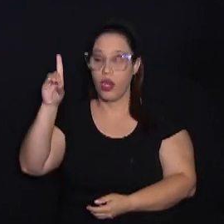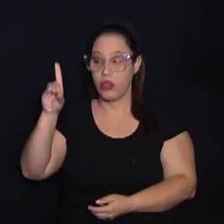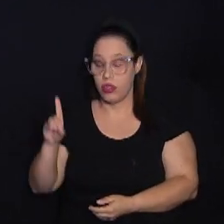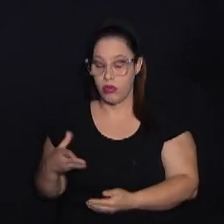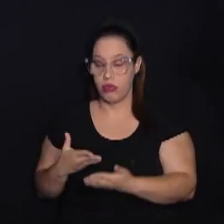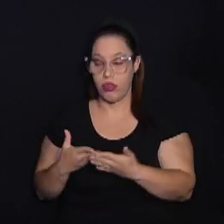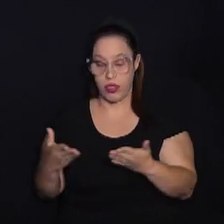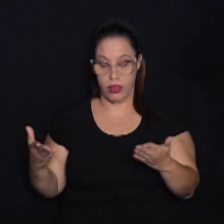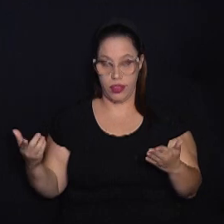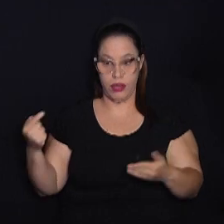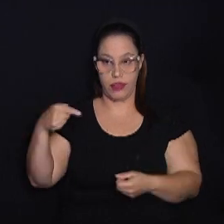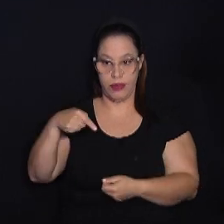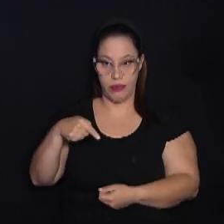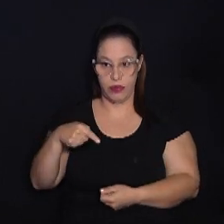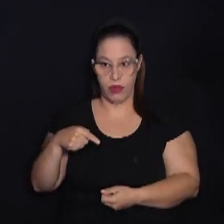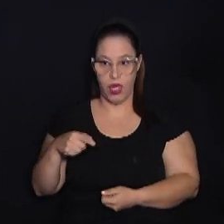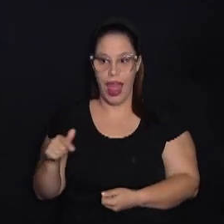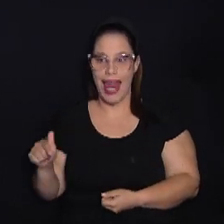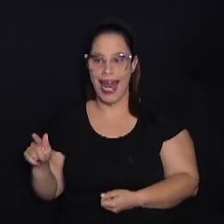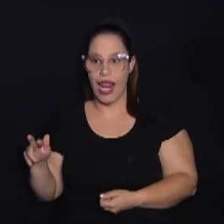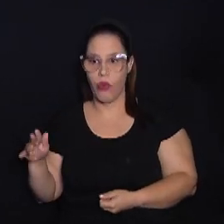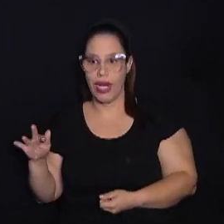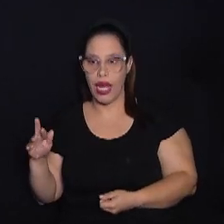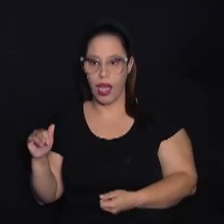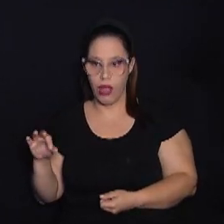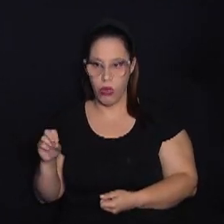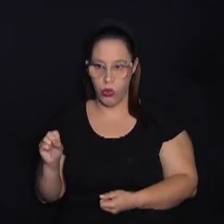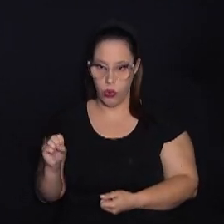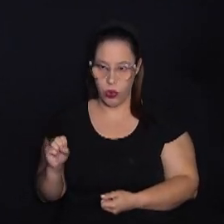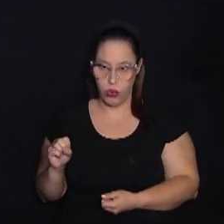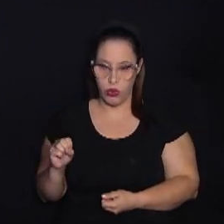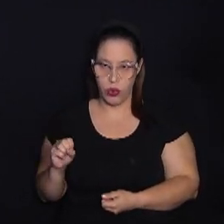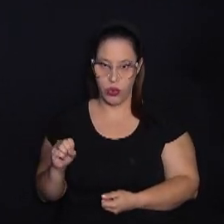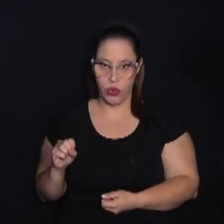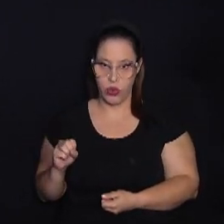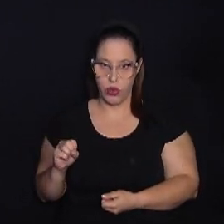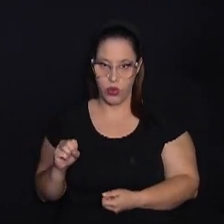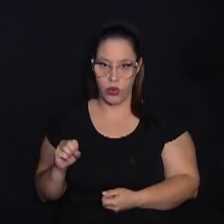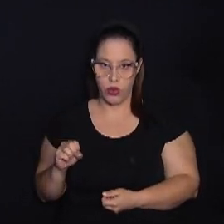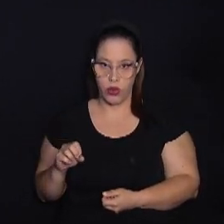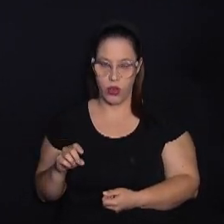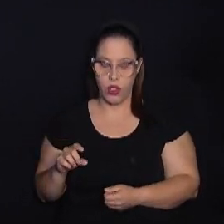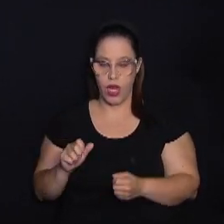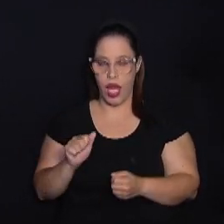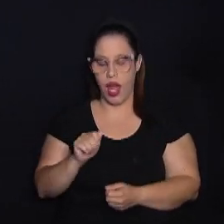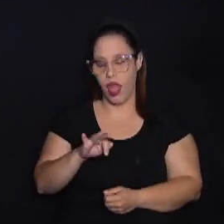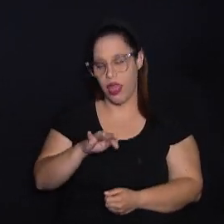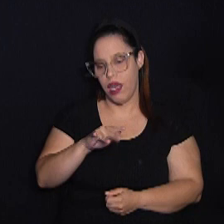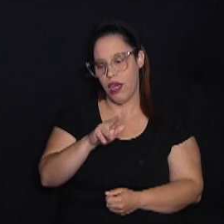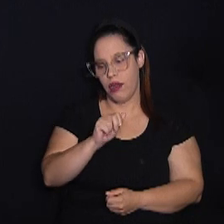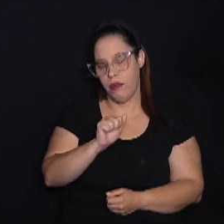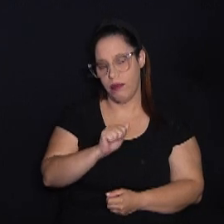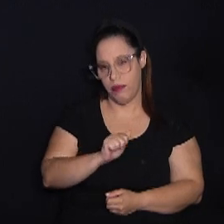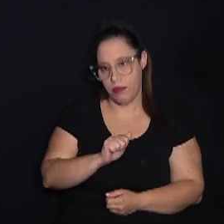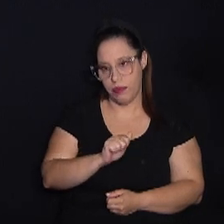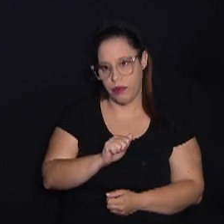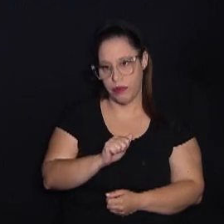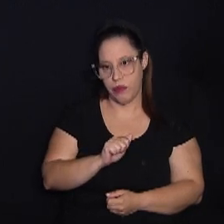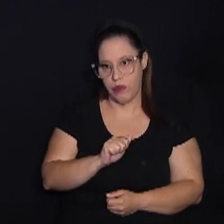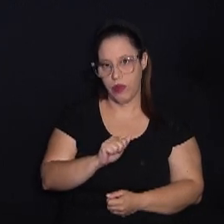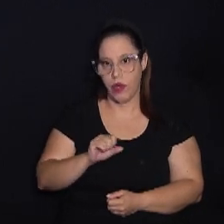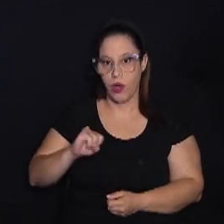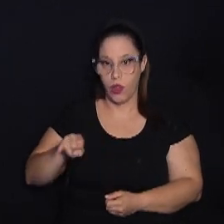presente, àqueles laureados, né, pelo título do Ataliba, o José